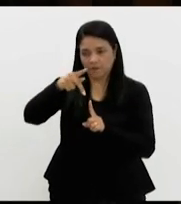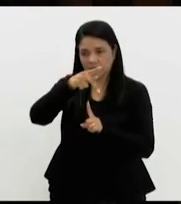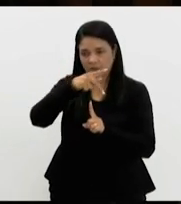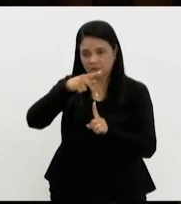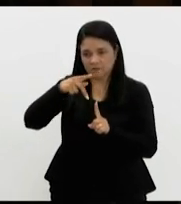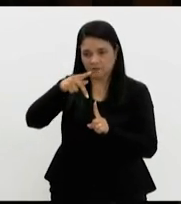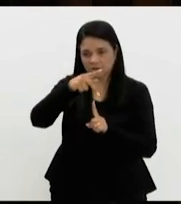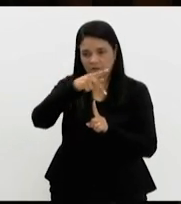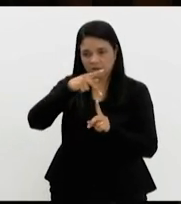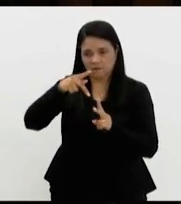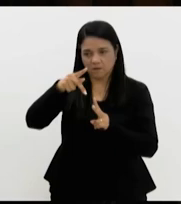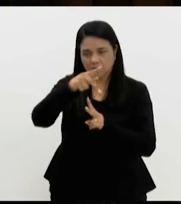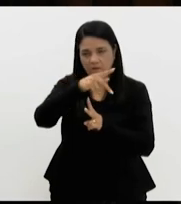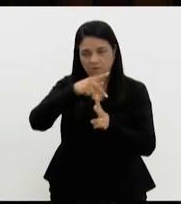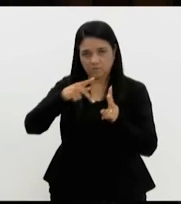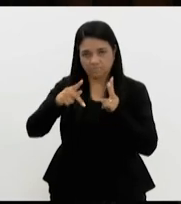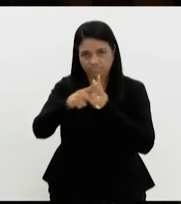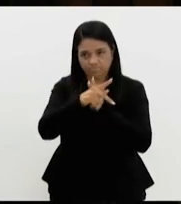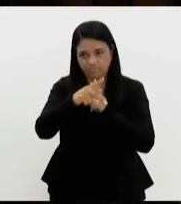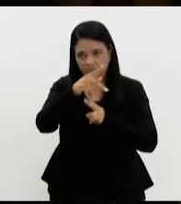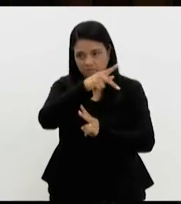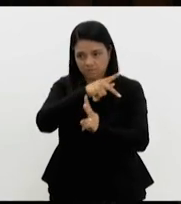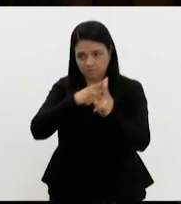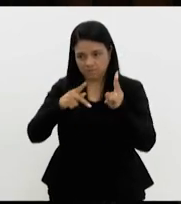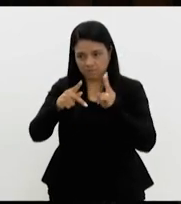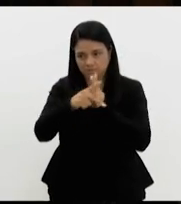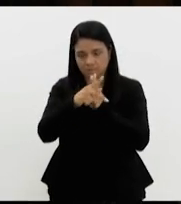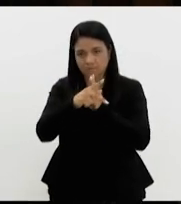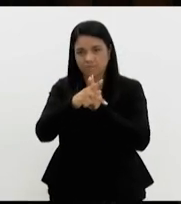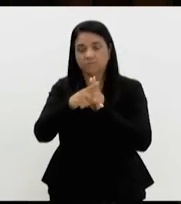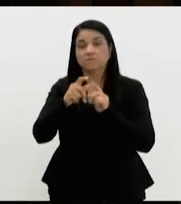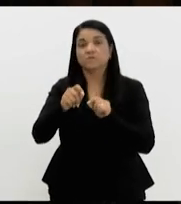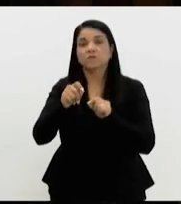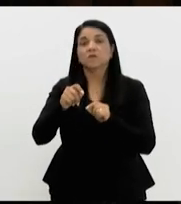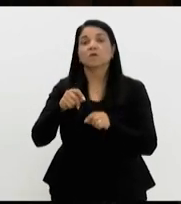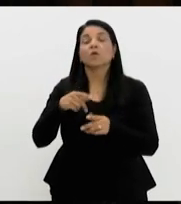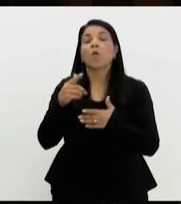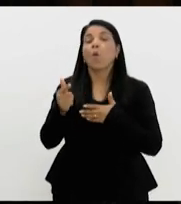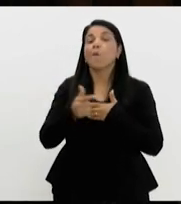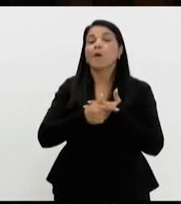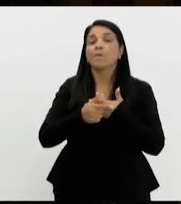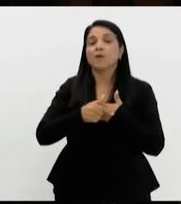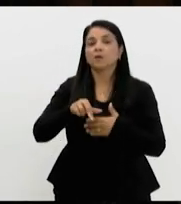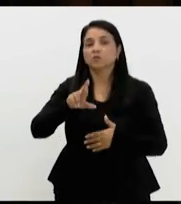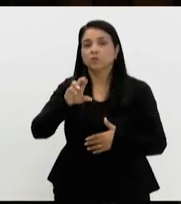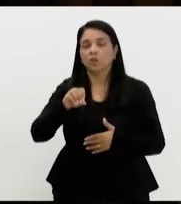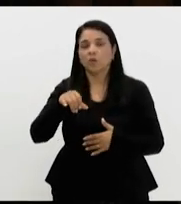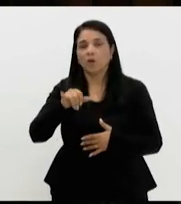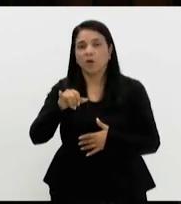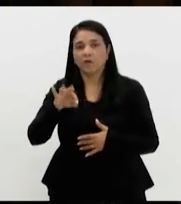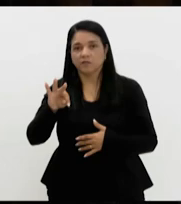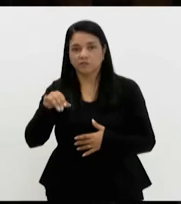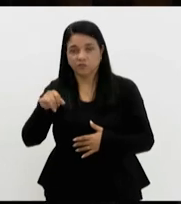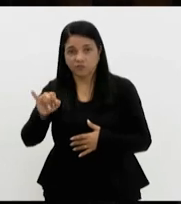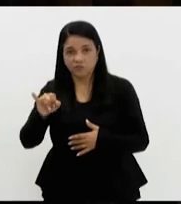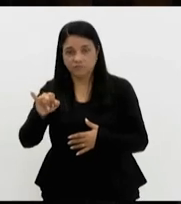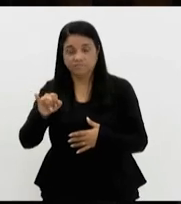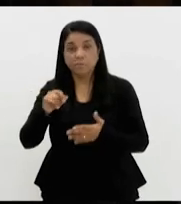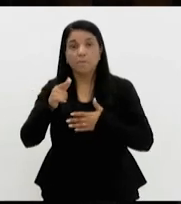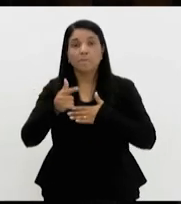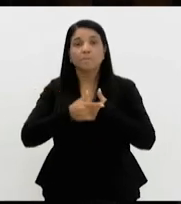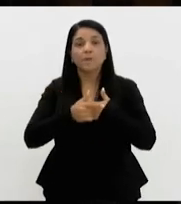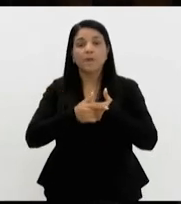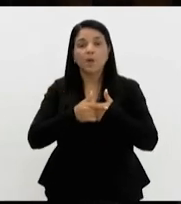é excepcionalizado. E qual é o papel que os royalties do petróleo cumprem ao ir para o